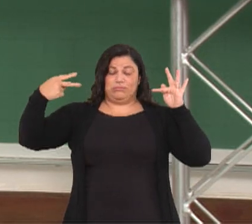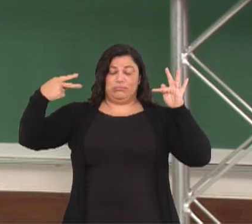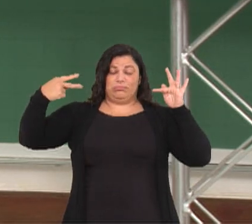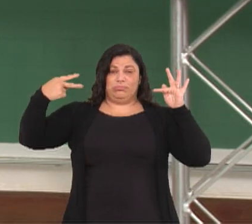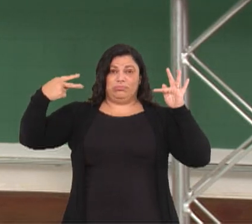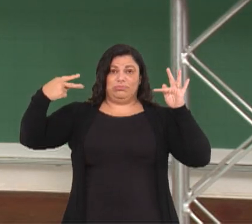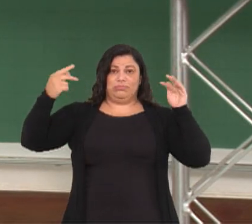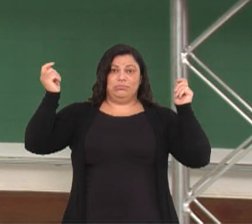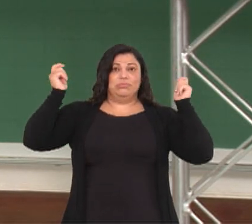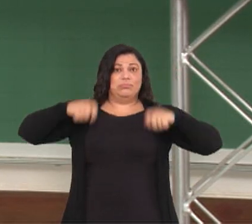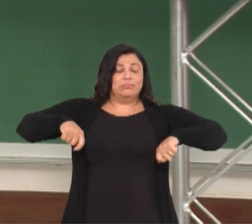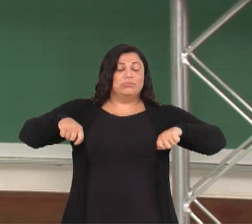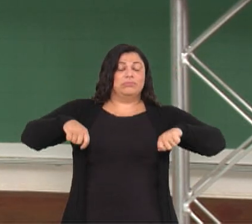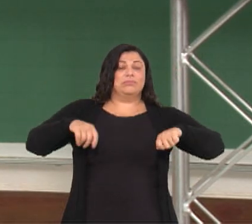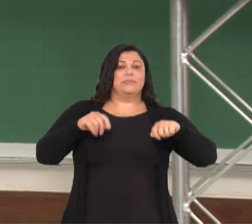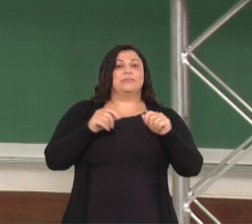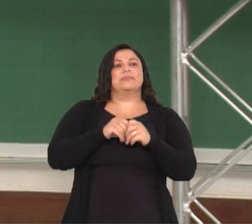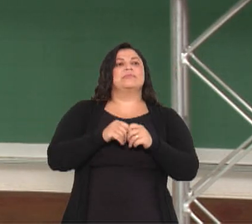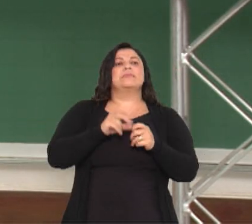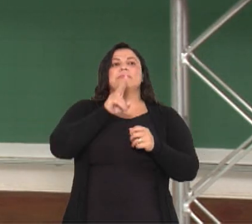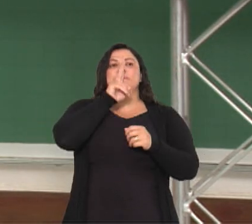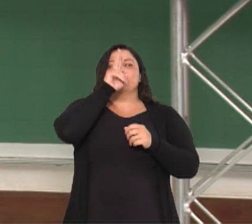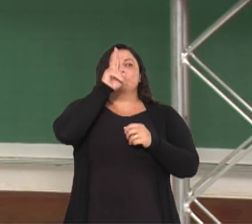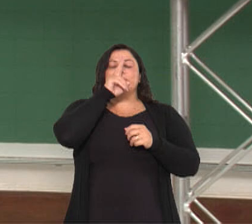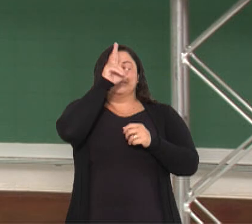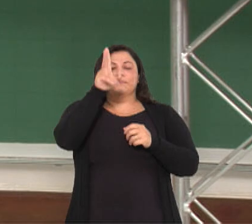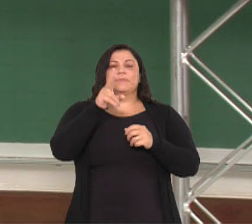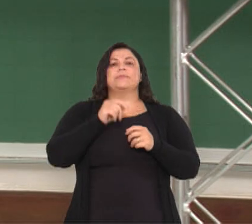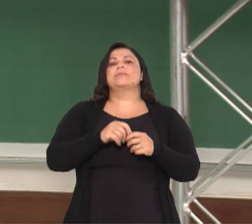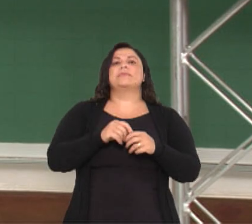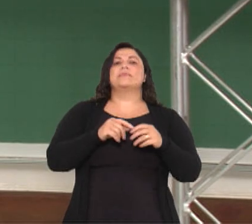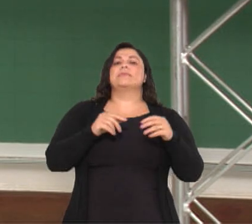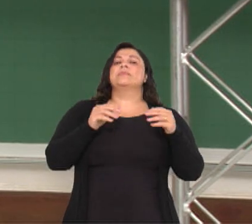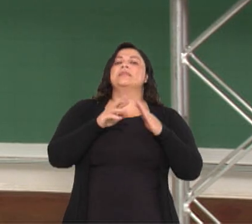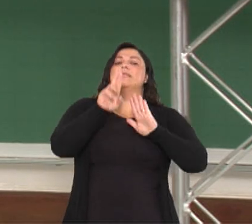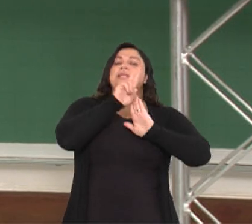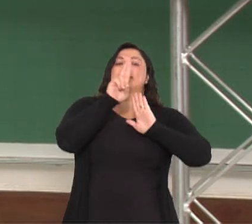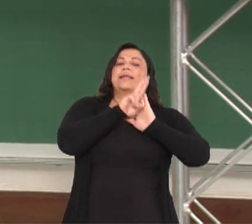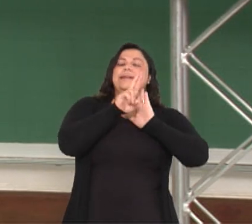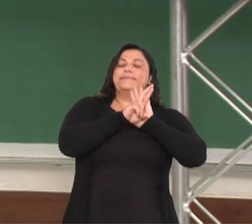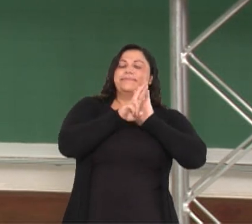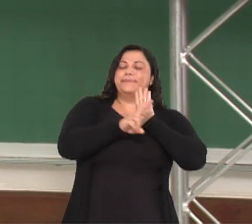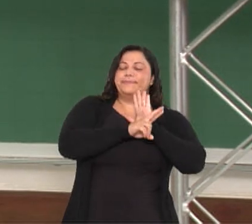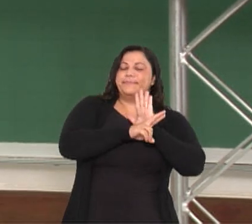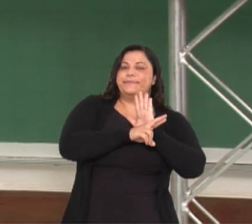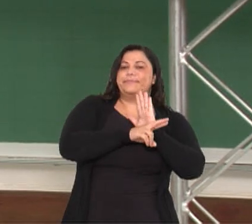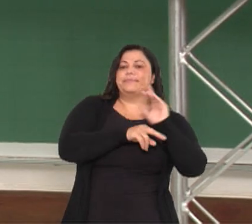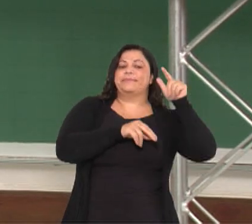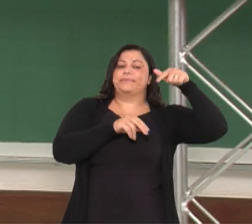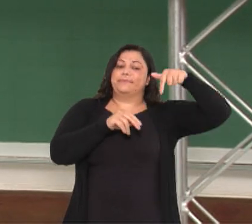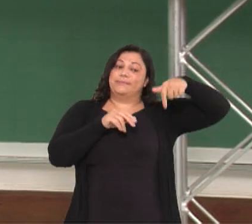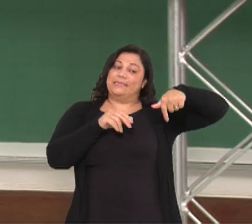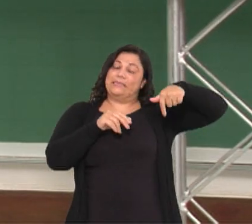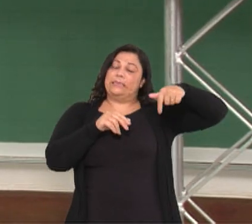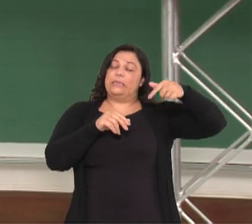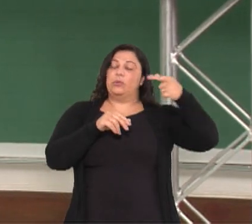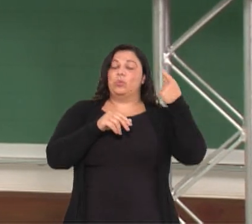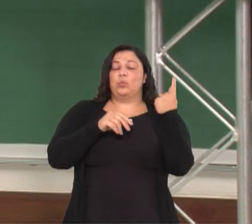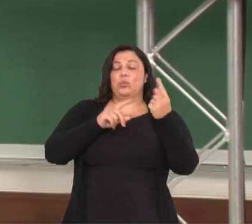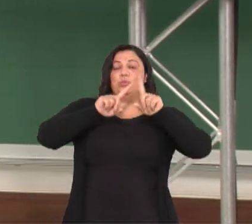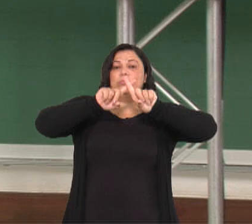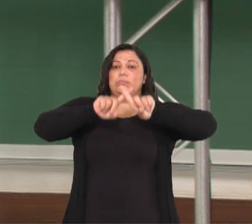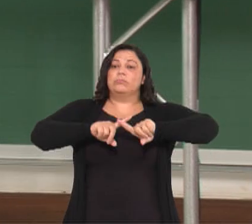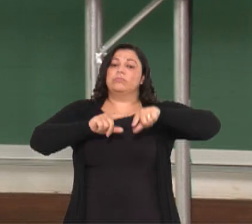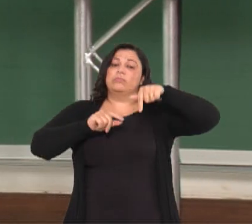analisar a força de Q2 sobre Q1, porque na fórmula, na regra da lei de Coulomb, você tem Q1 multiplicando Q2. Então